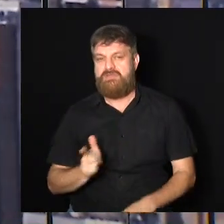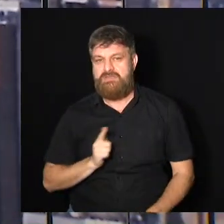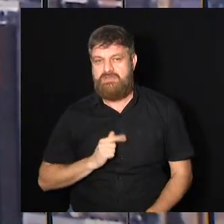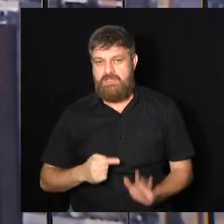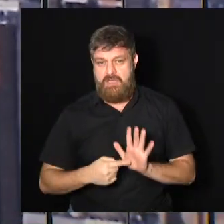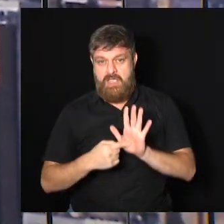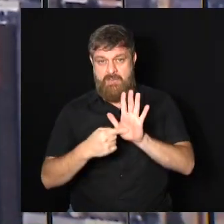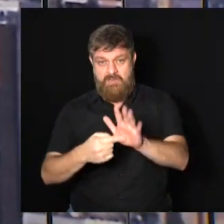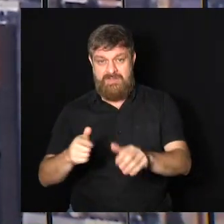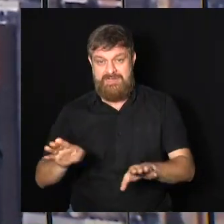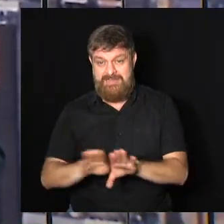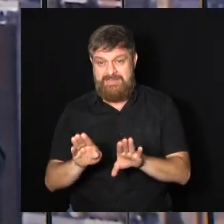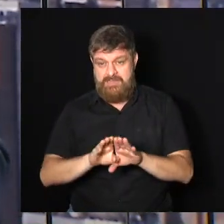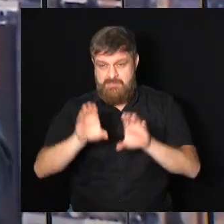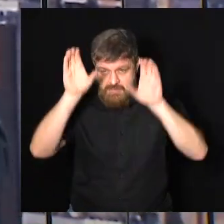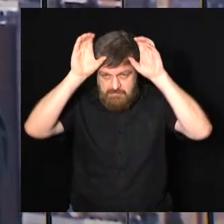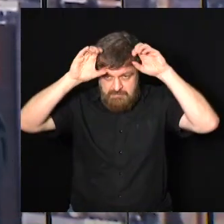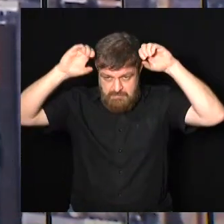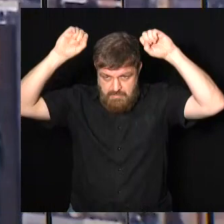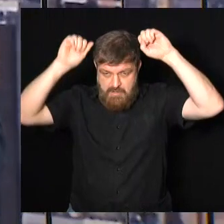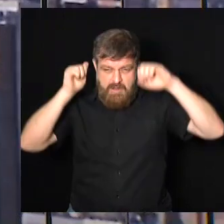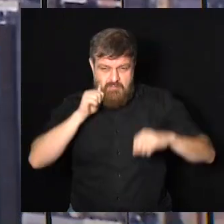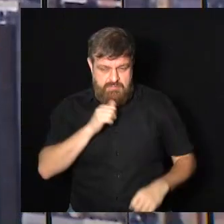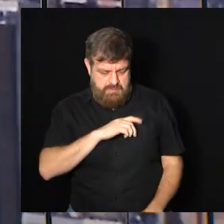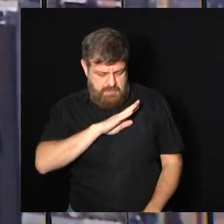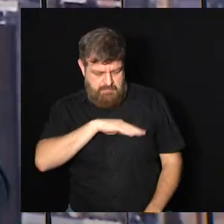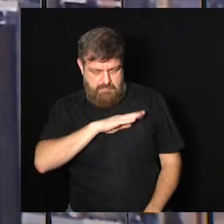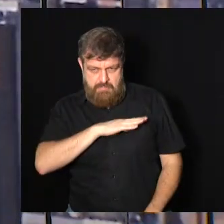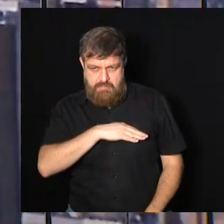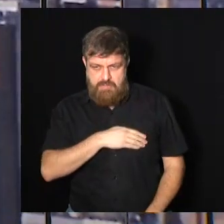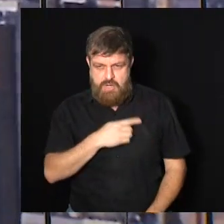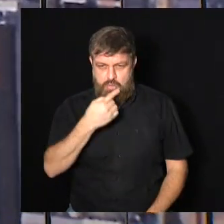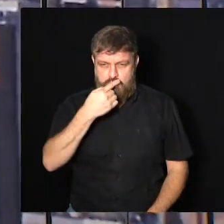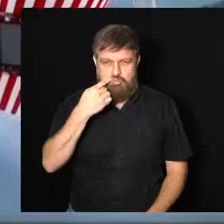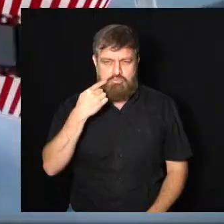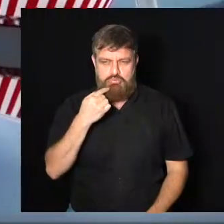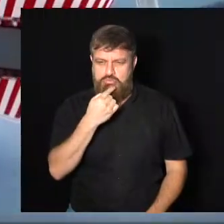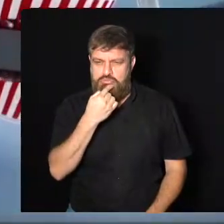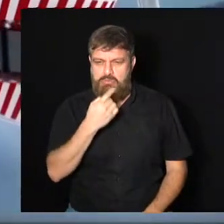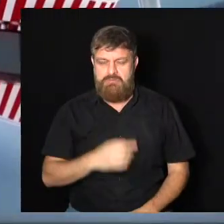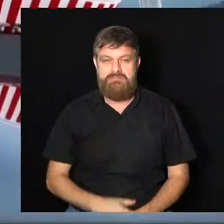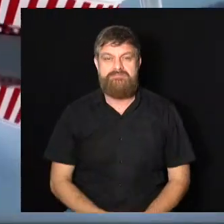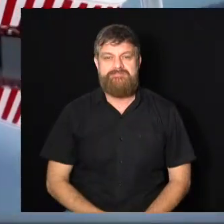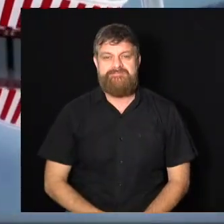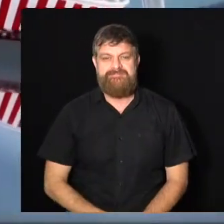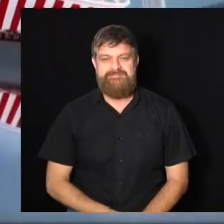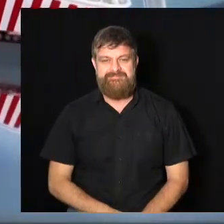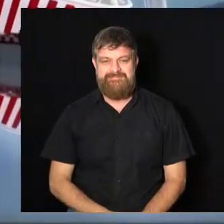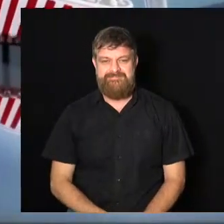a sequência de Malévola com a Angelina Jolie, agenda de cinema.